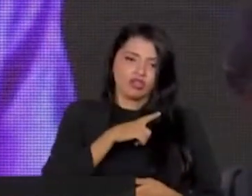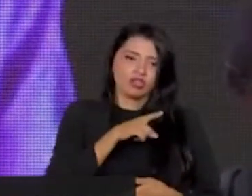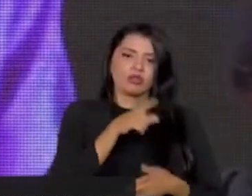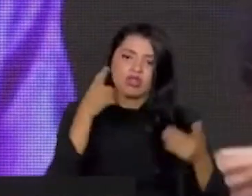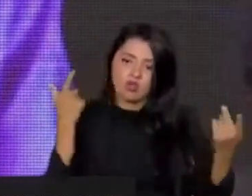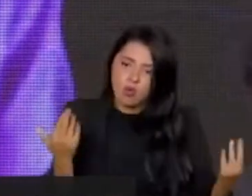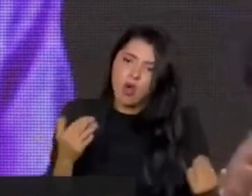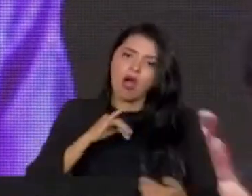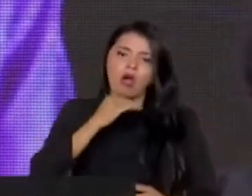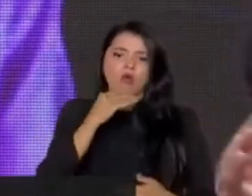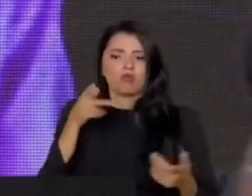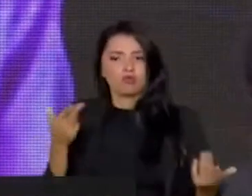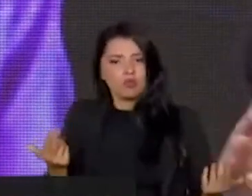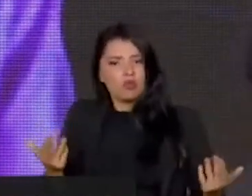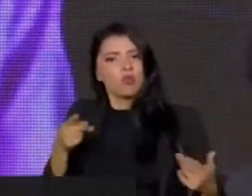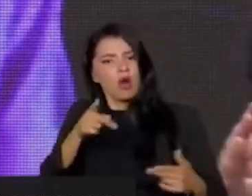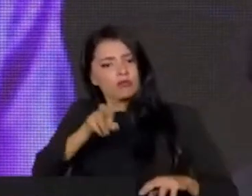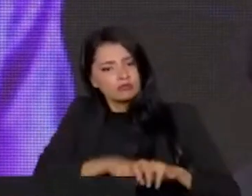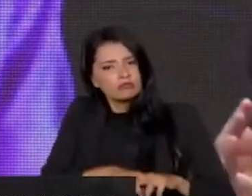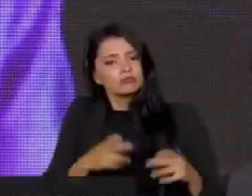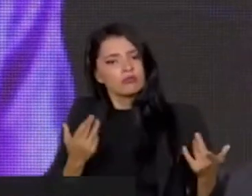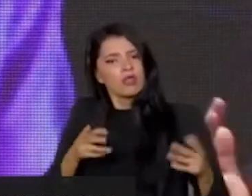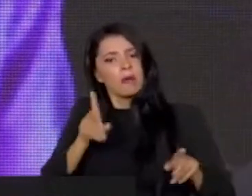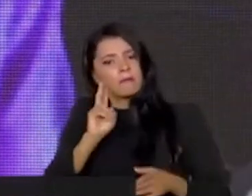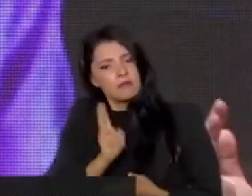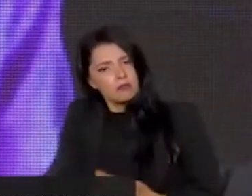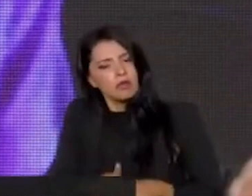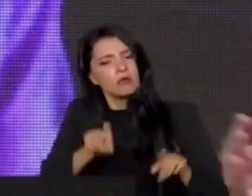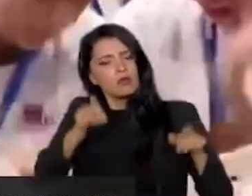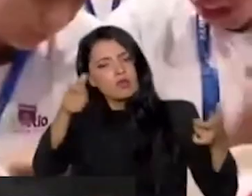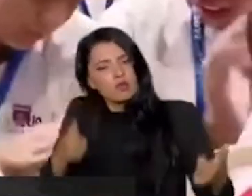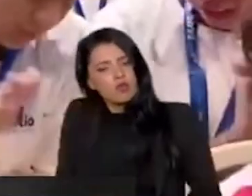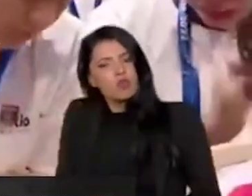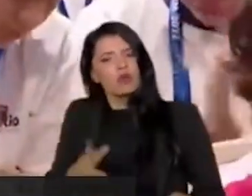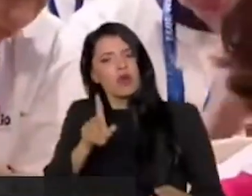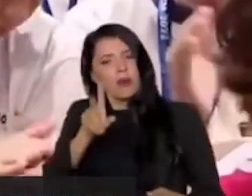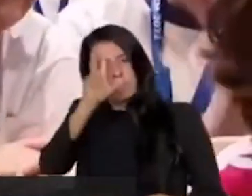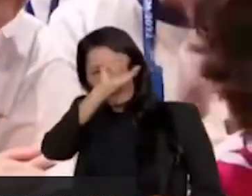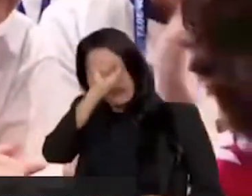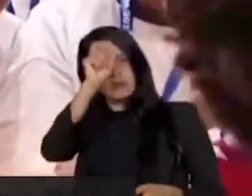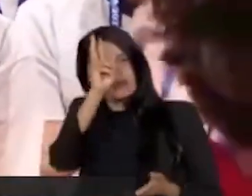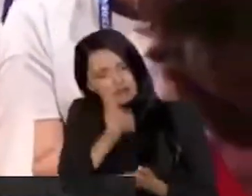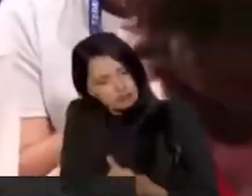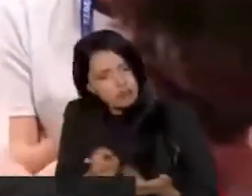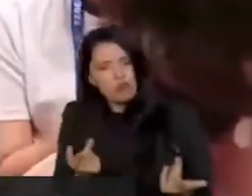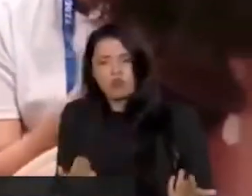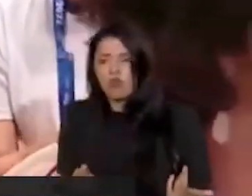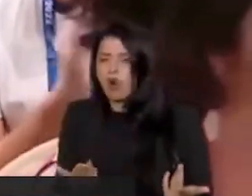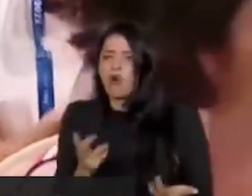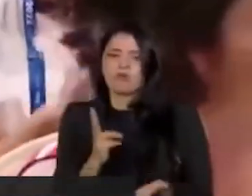mesma chance e sentar na mesma mesa para aprender a mesma coisa.